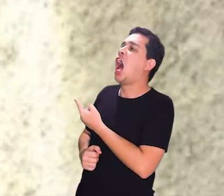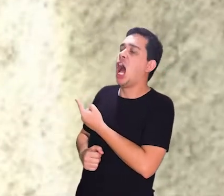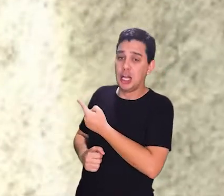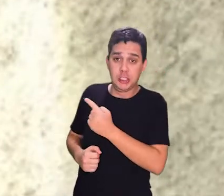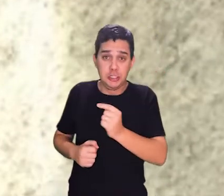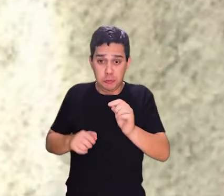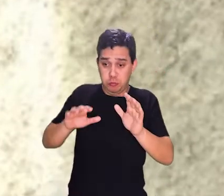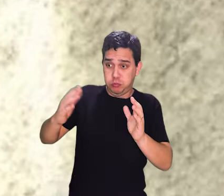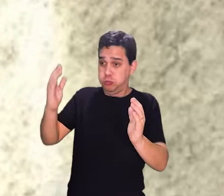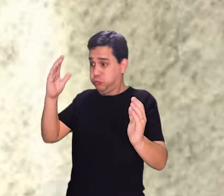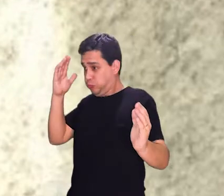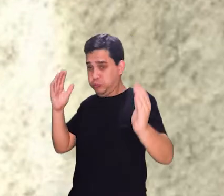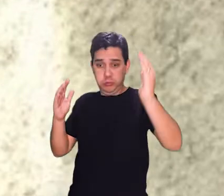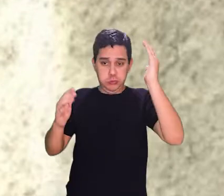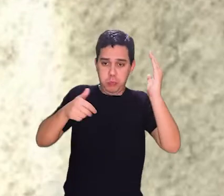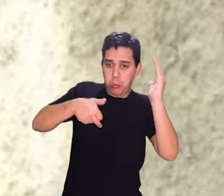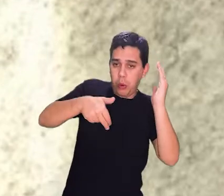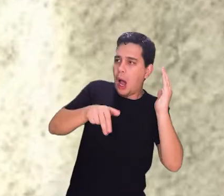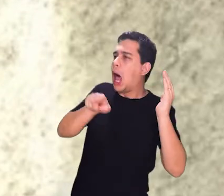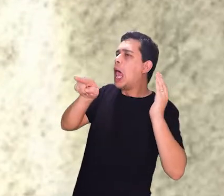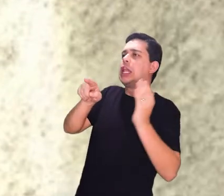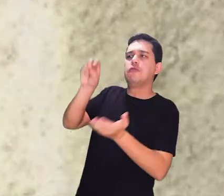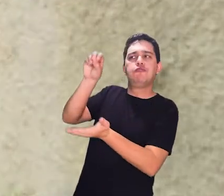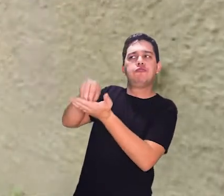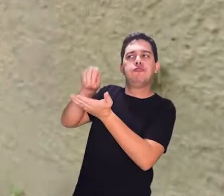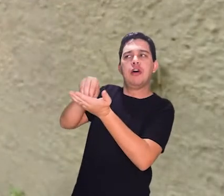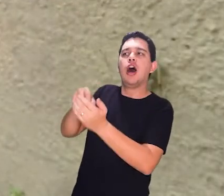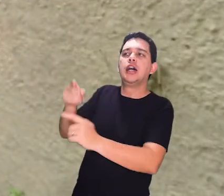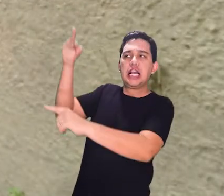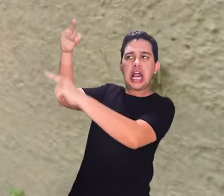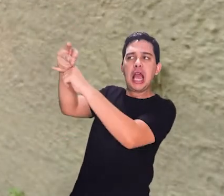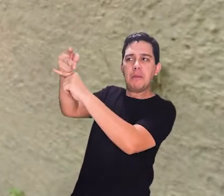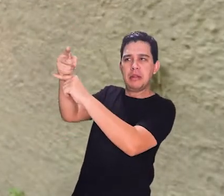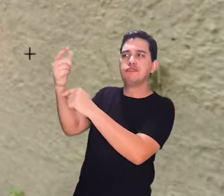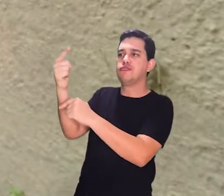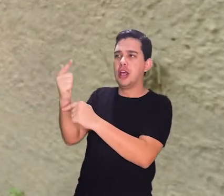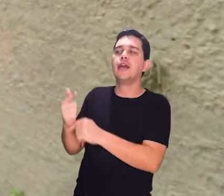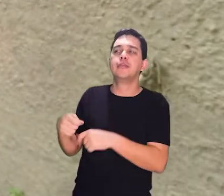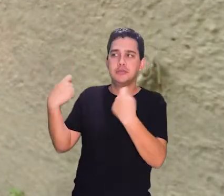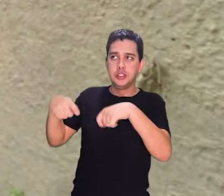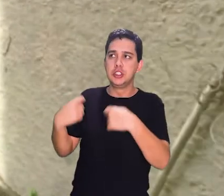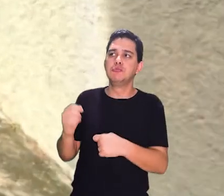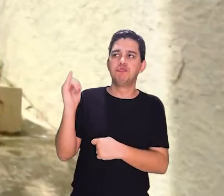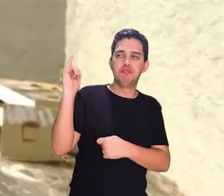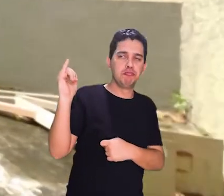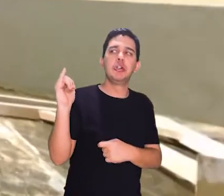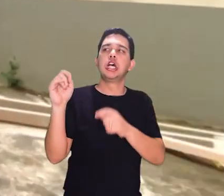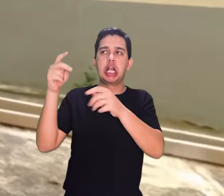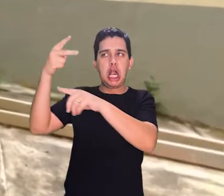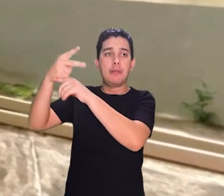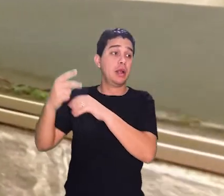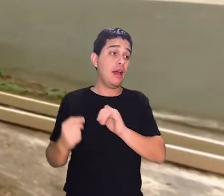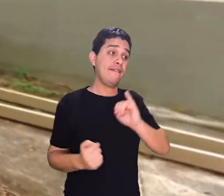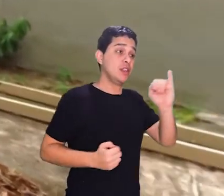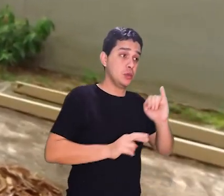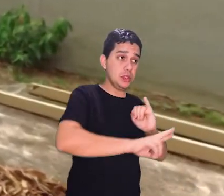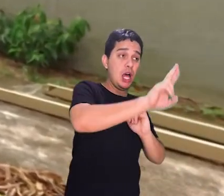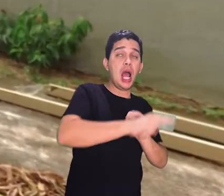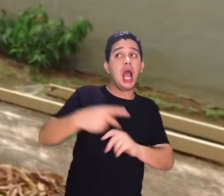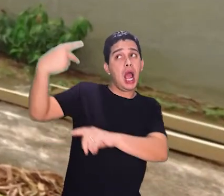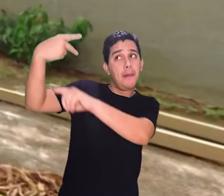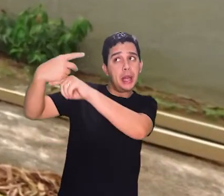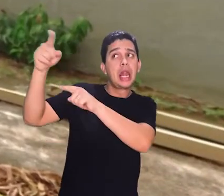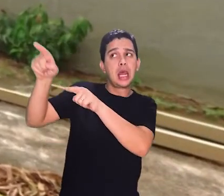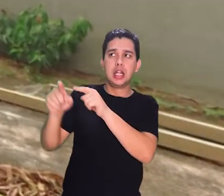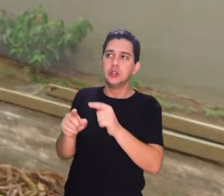de sombra, possibilitando o mapeamento desses locais onde devem ser instaladas novas câmeras de monitoramento. E com isso, essas informações